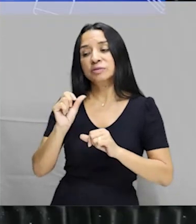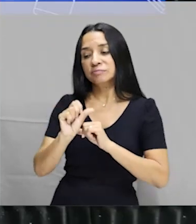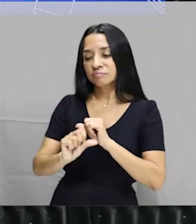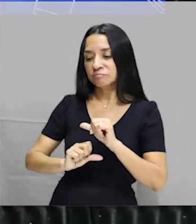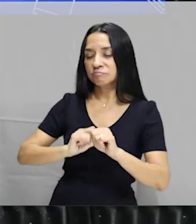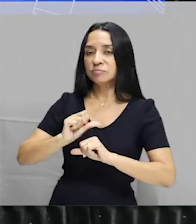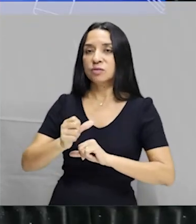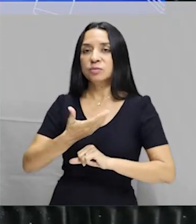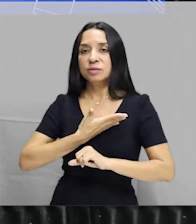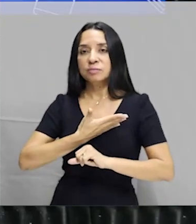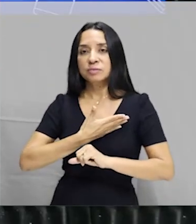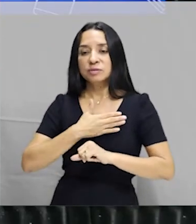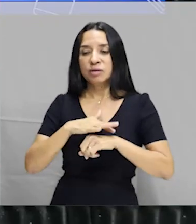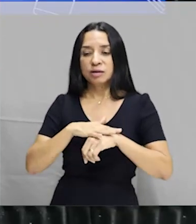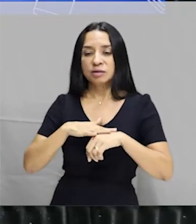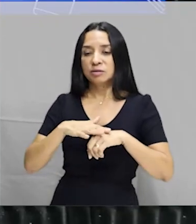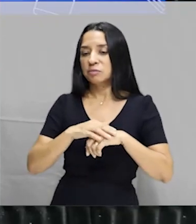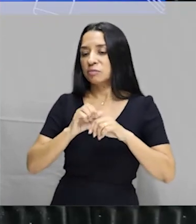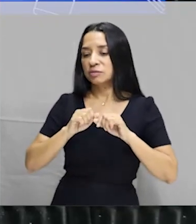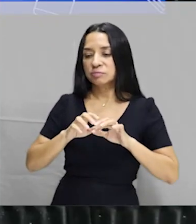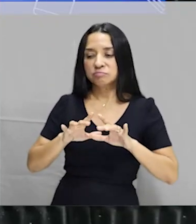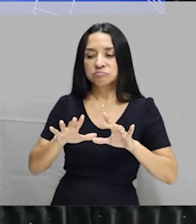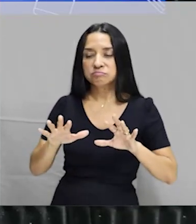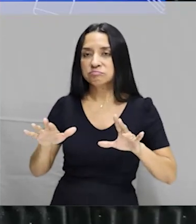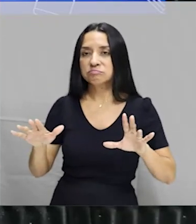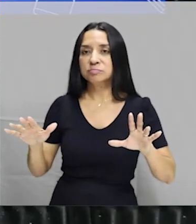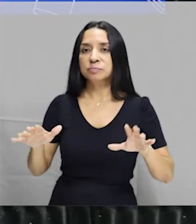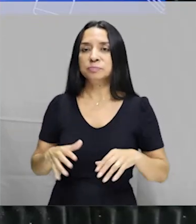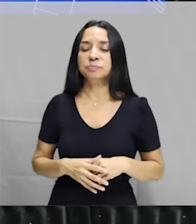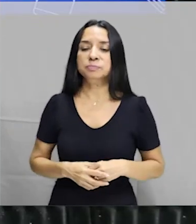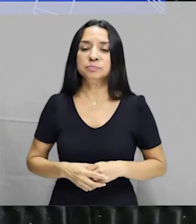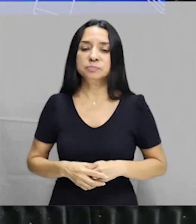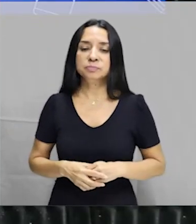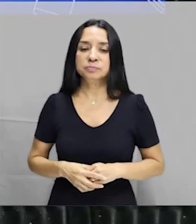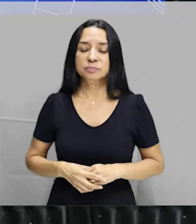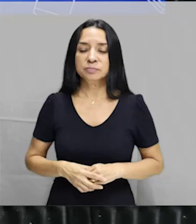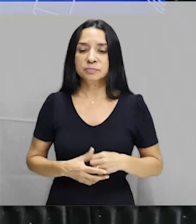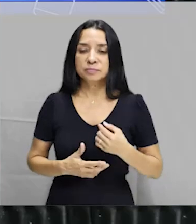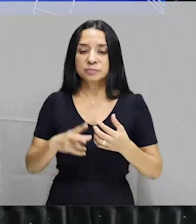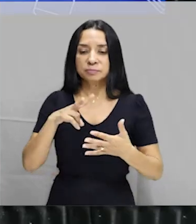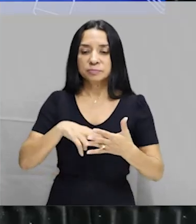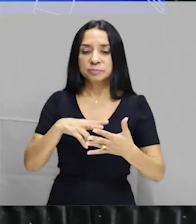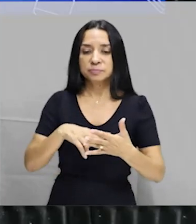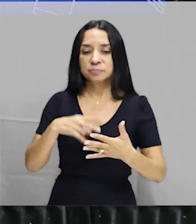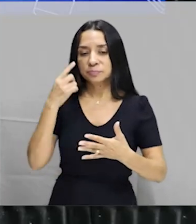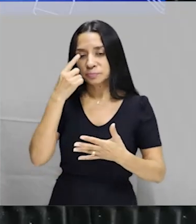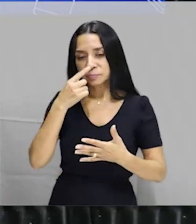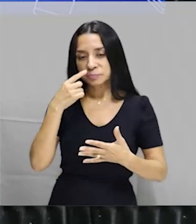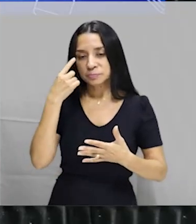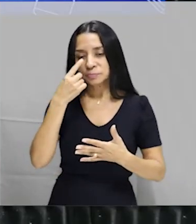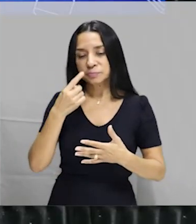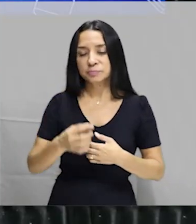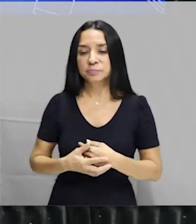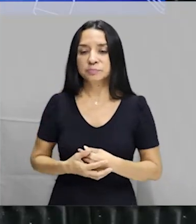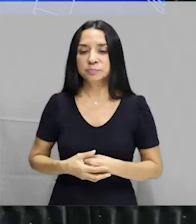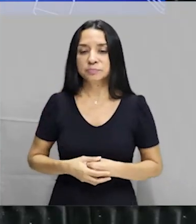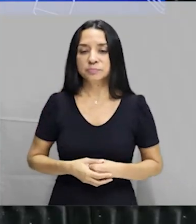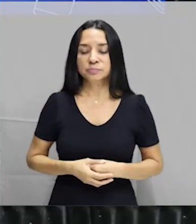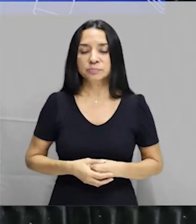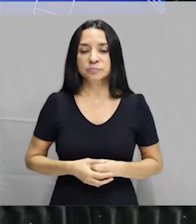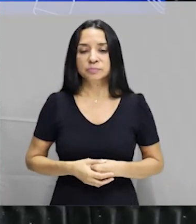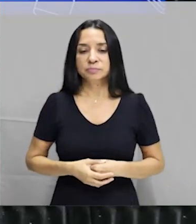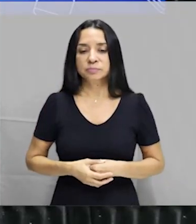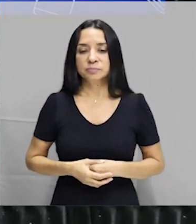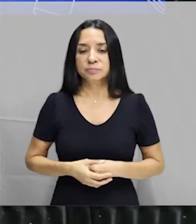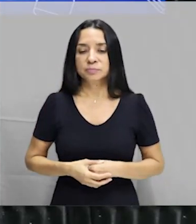a conversa flui de maneira melhor. Buenas noches, como estás? Buenas noches, muy bien. ¿Y